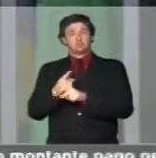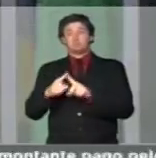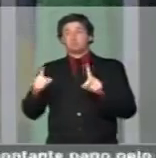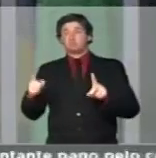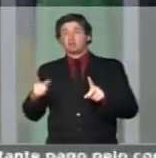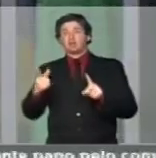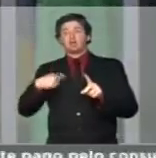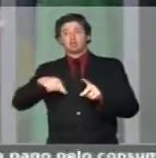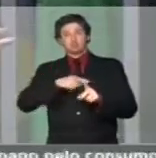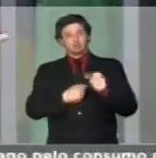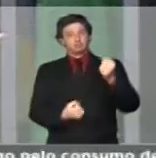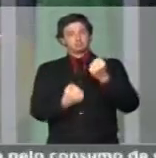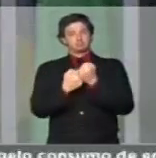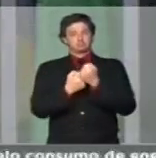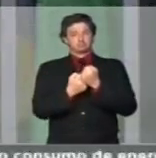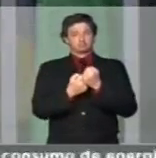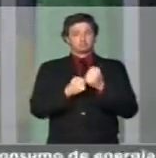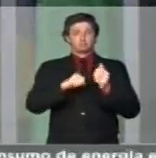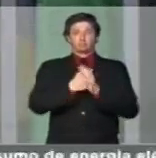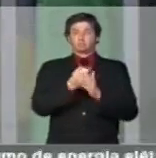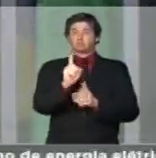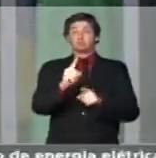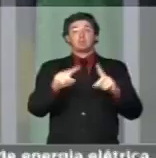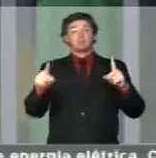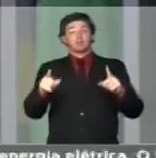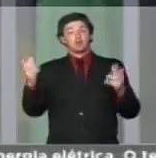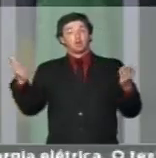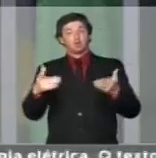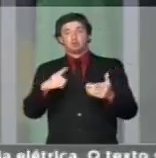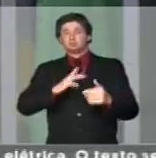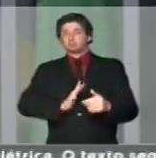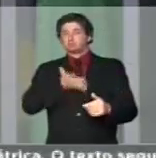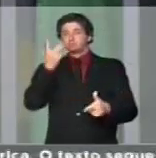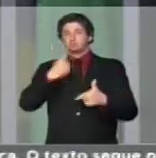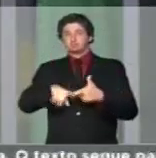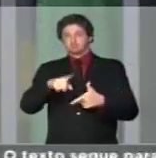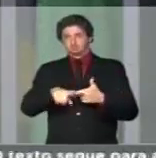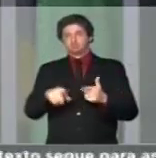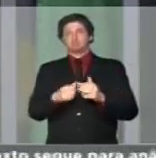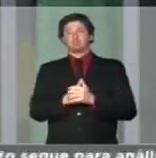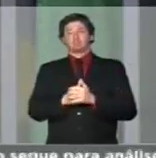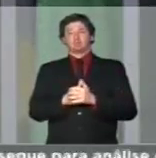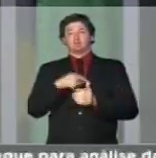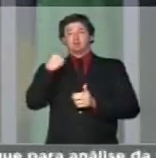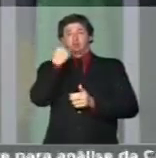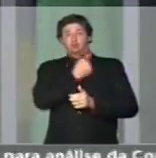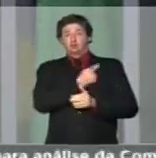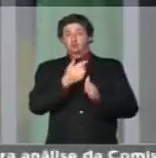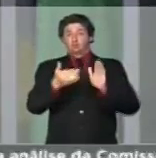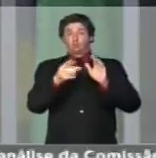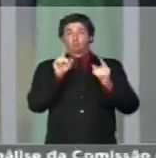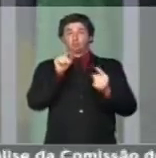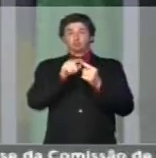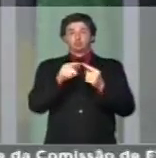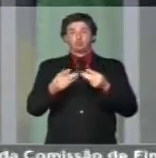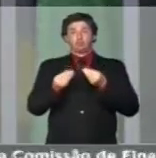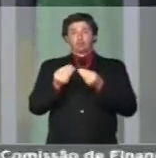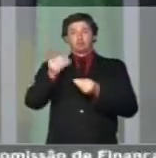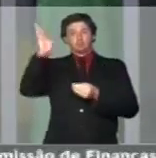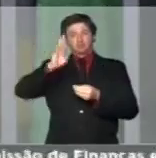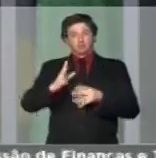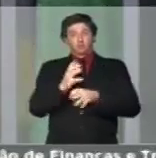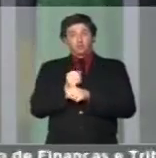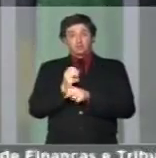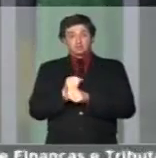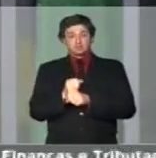temos colaborado, não obstruindo. Mas hoje houve uma tragédia ali. Nós, com o propósito de dar ao país um